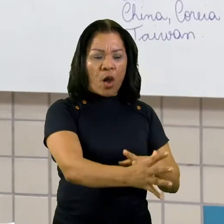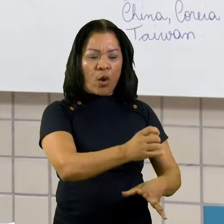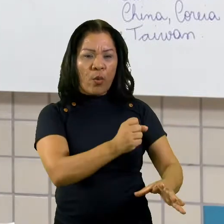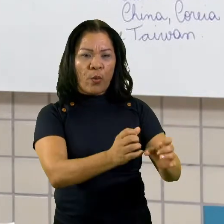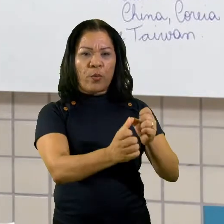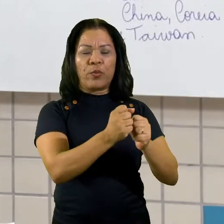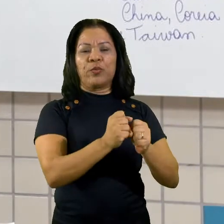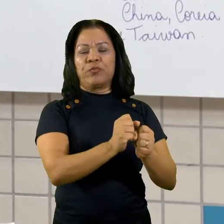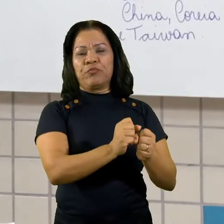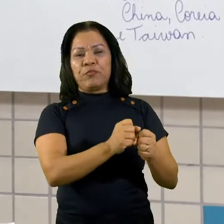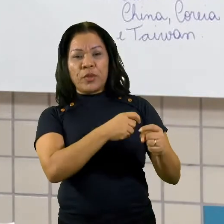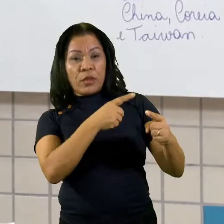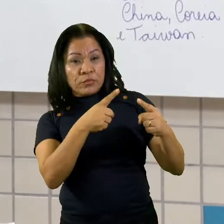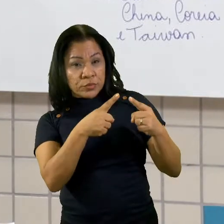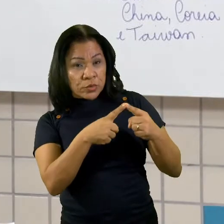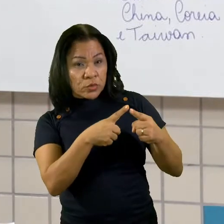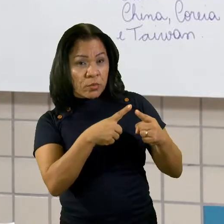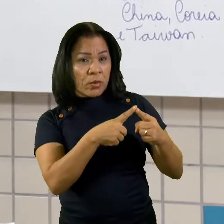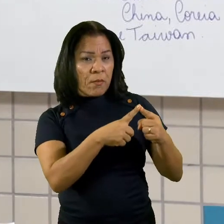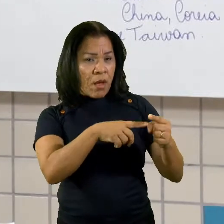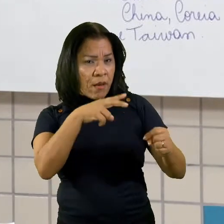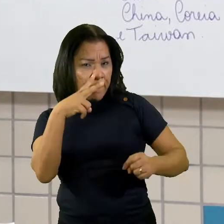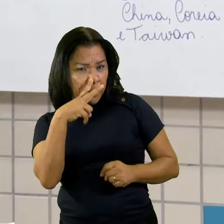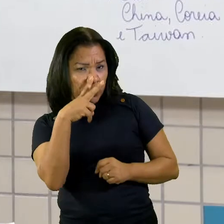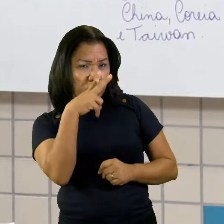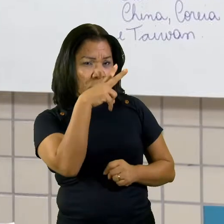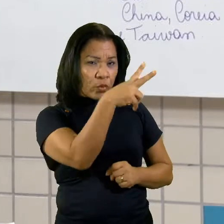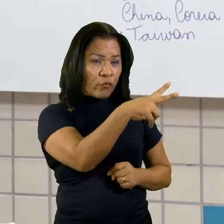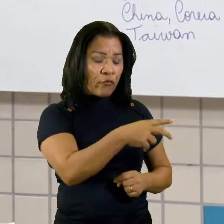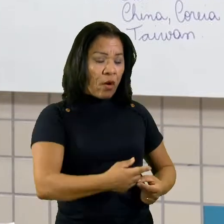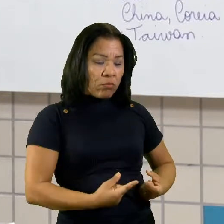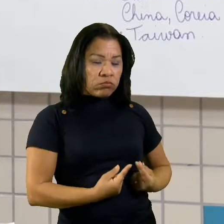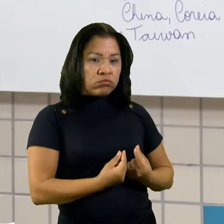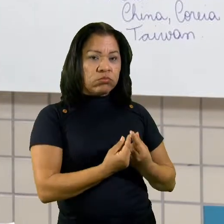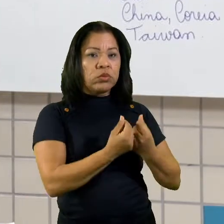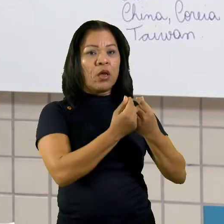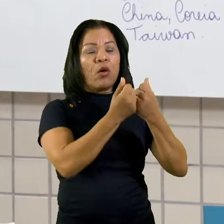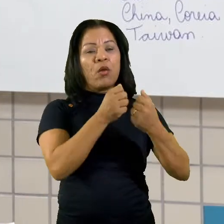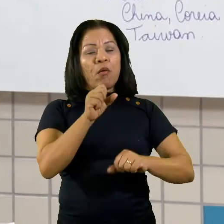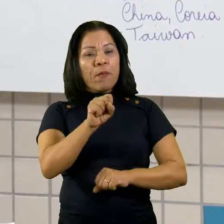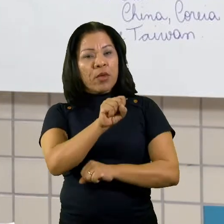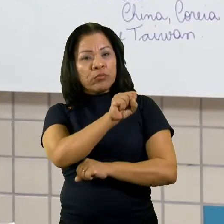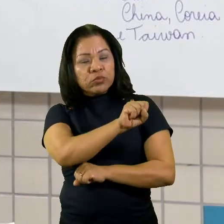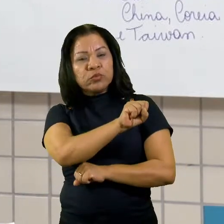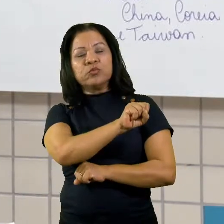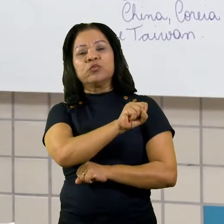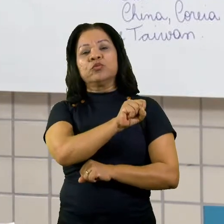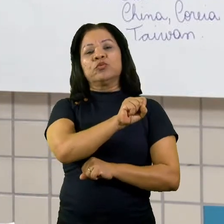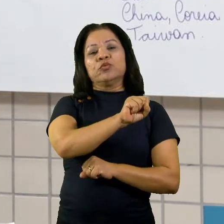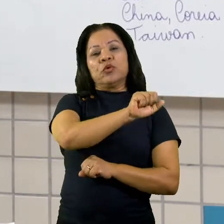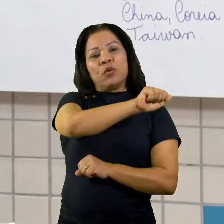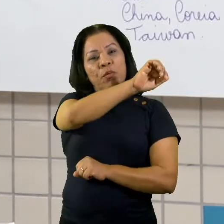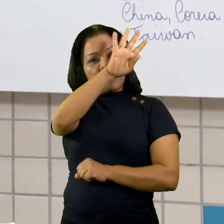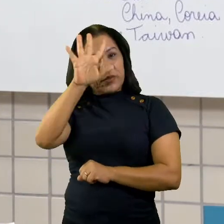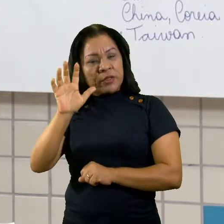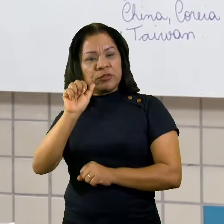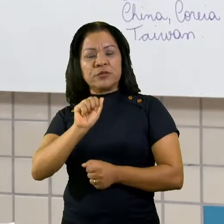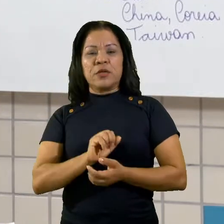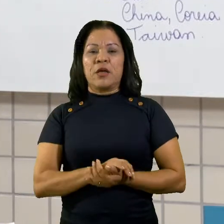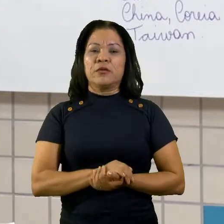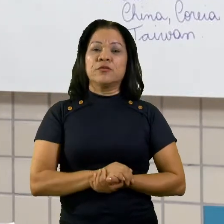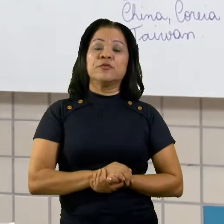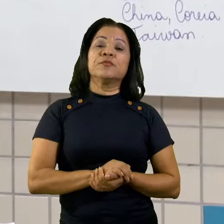setor primário é o ponto mais forte da economia do Sudeste Asiático. Mas tem um outro, como eu acabei de dizer, que está